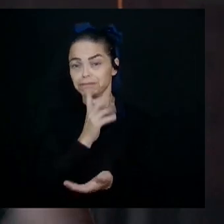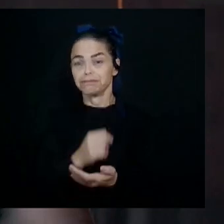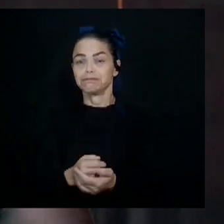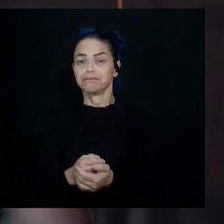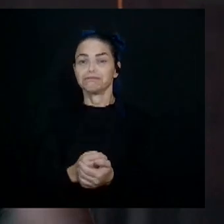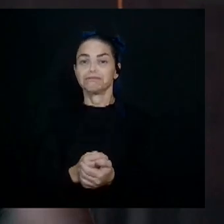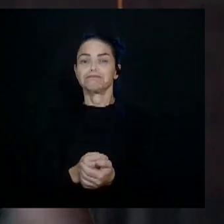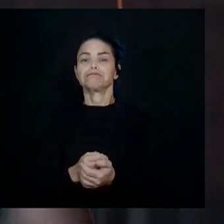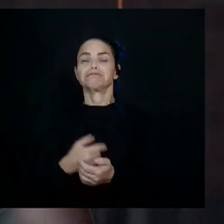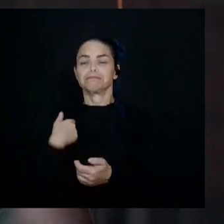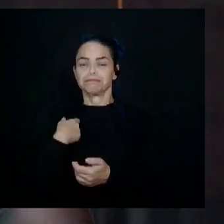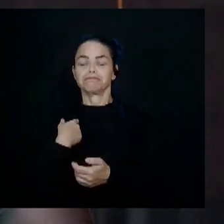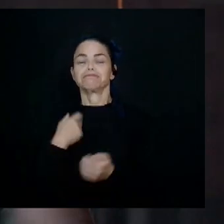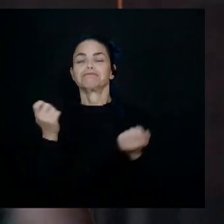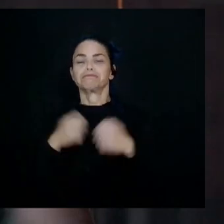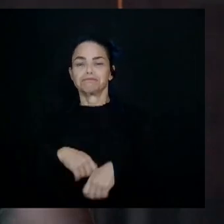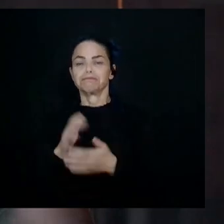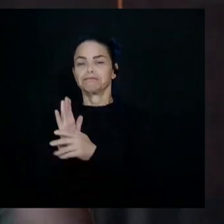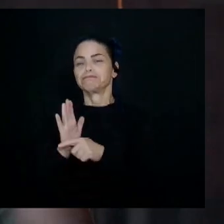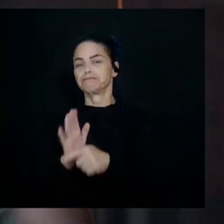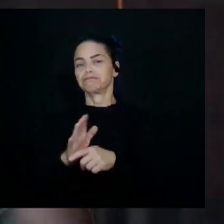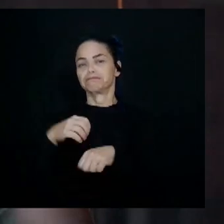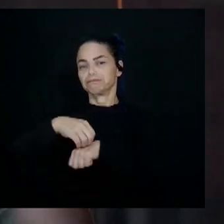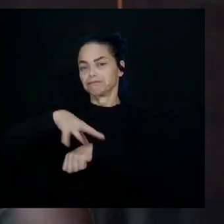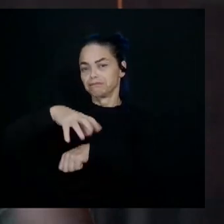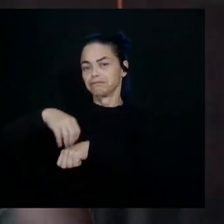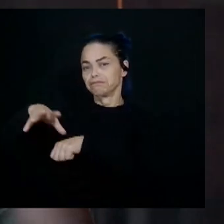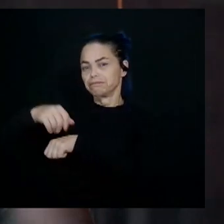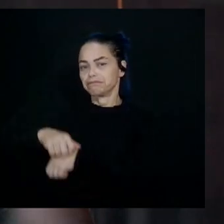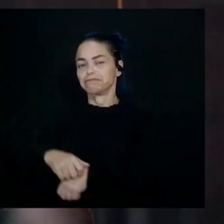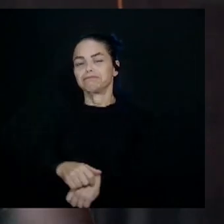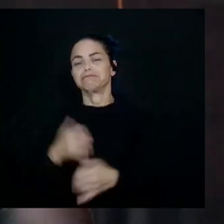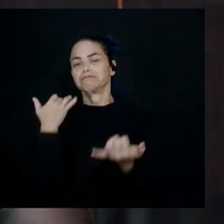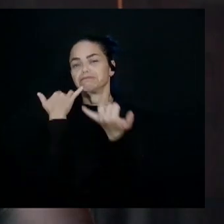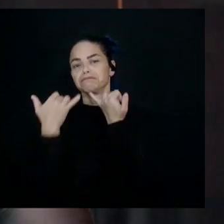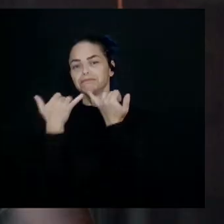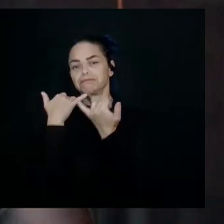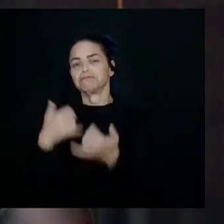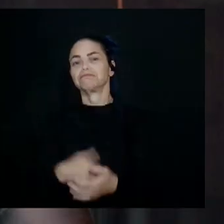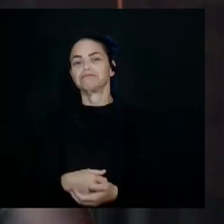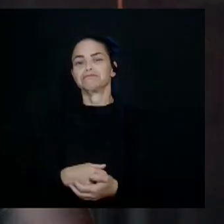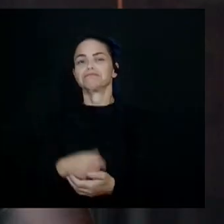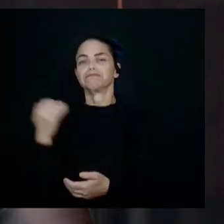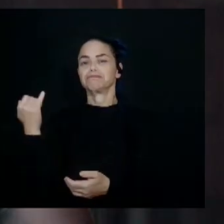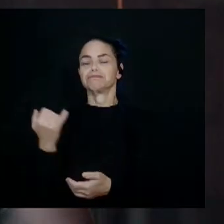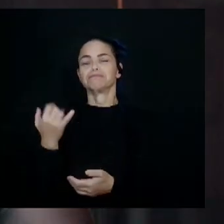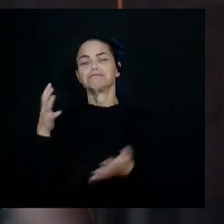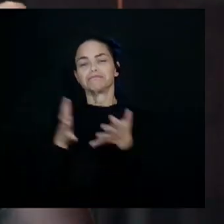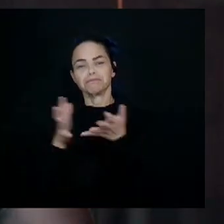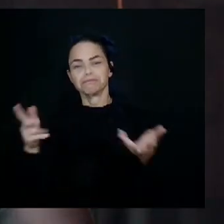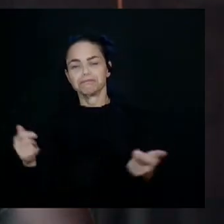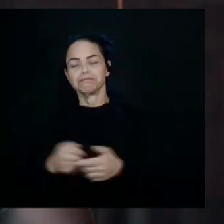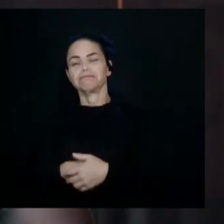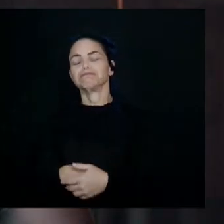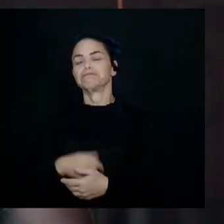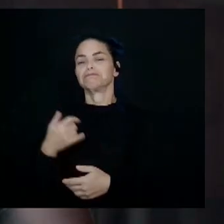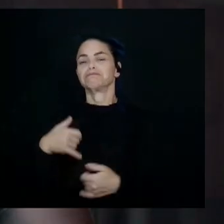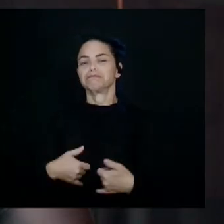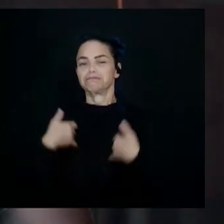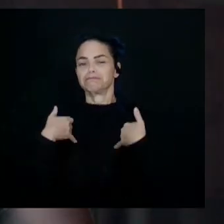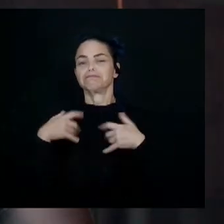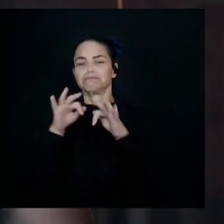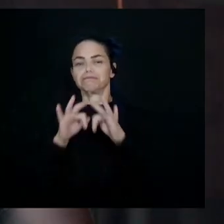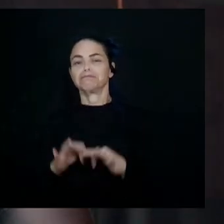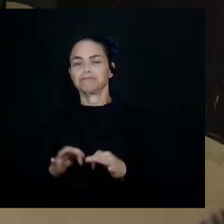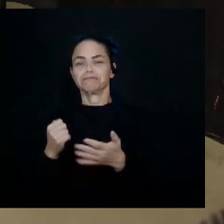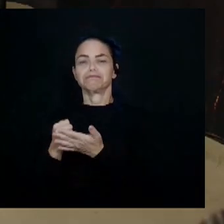aqui podendo passar um pouquinho de informação que a gente tem, é um privilégio, uma honra, e a gente fica feliz de poder fazer